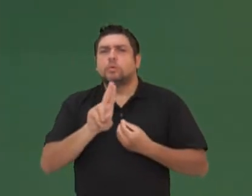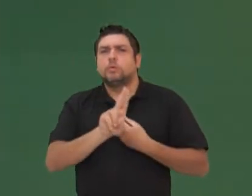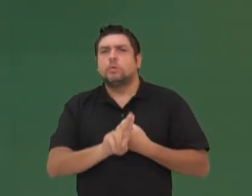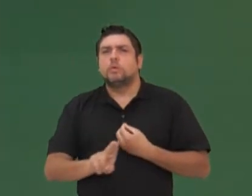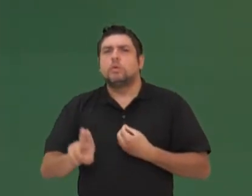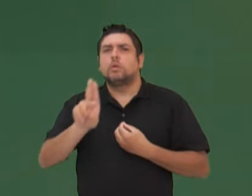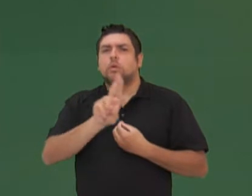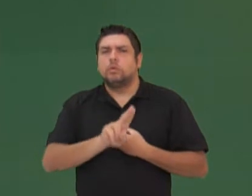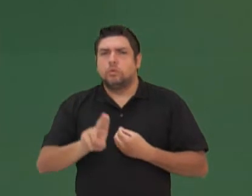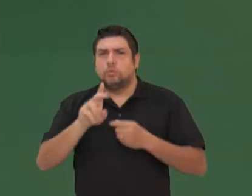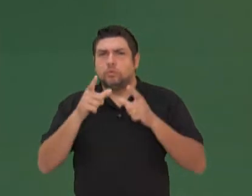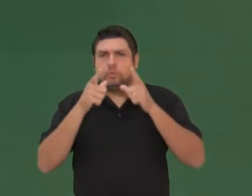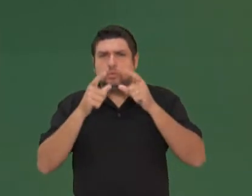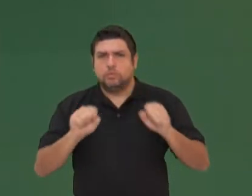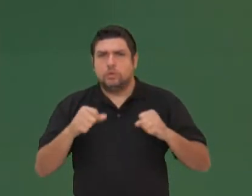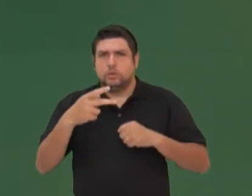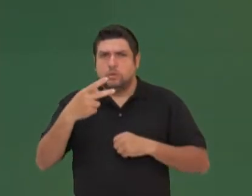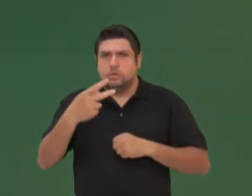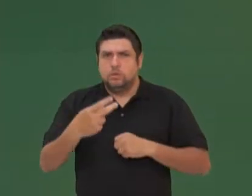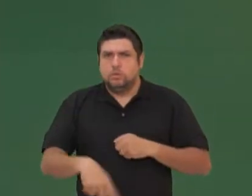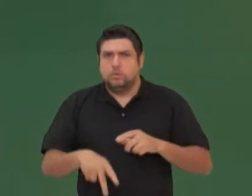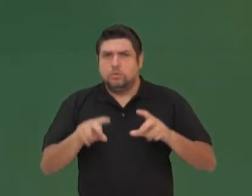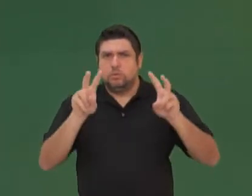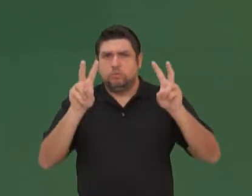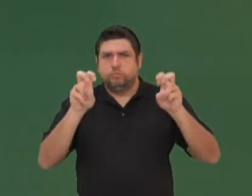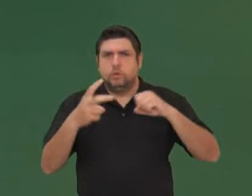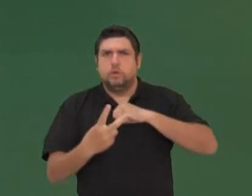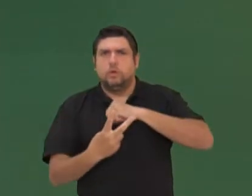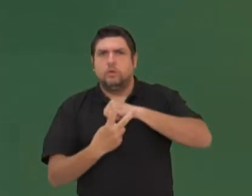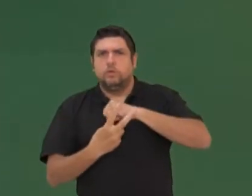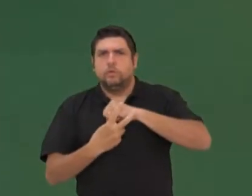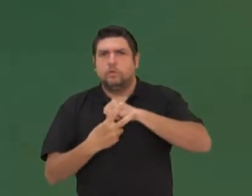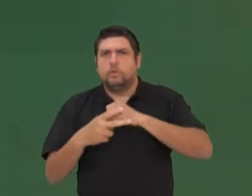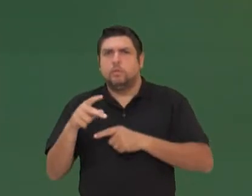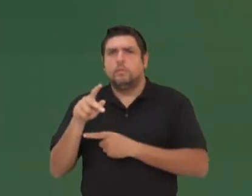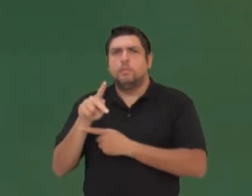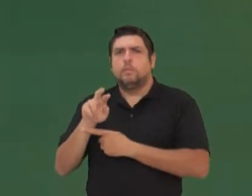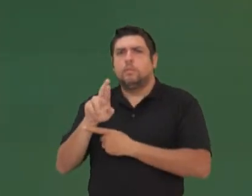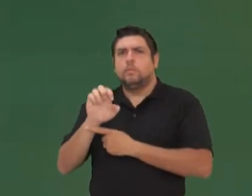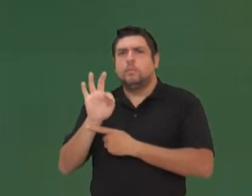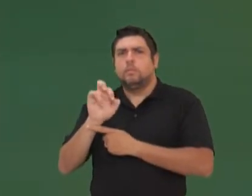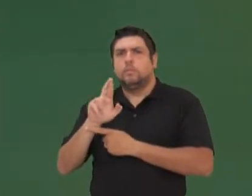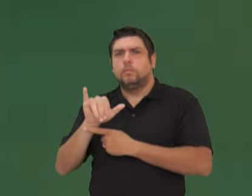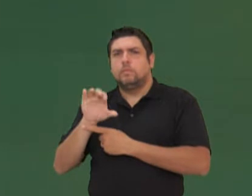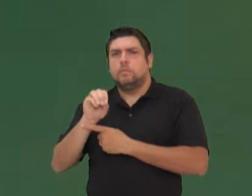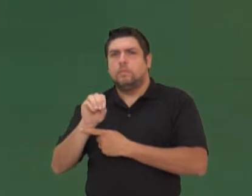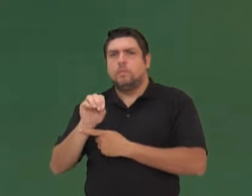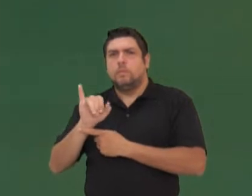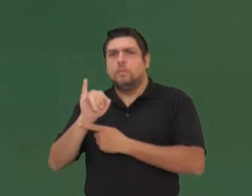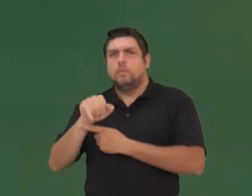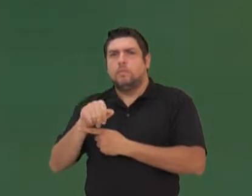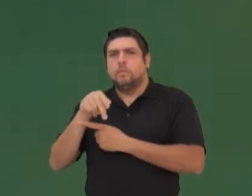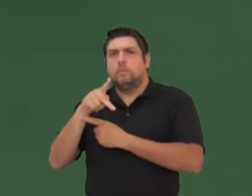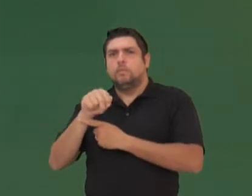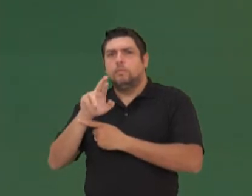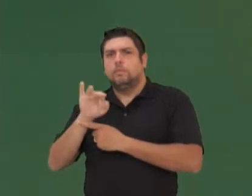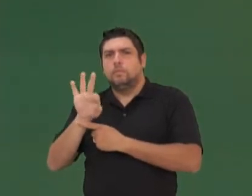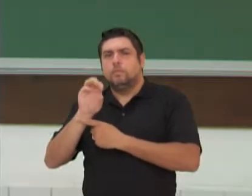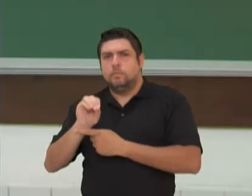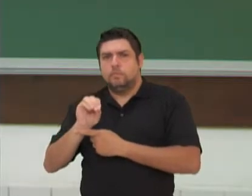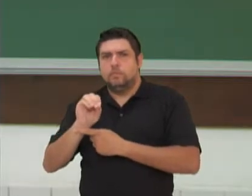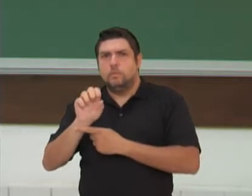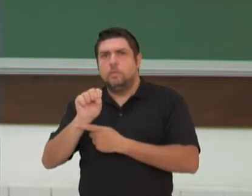característica linguística, ¿sí? El pretérito imperfecto de subjuntivo. Bueno, a ver lo que tenemos. Una de